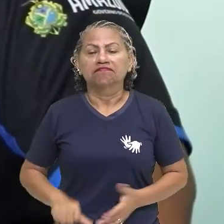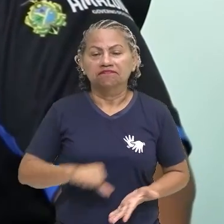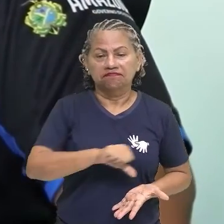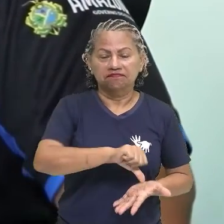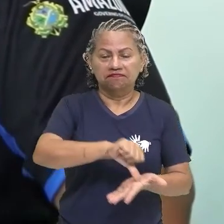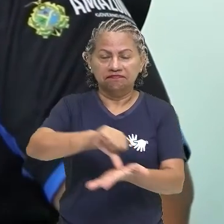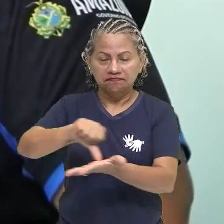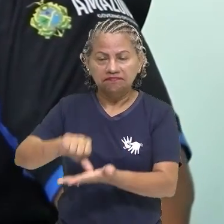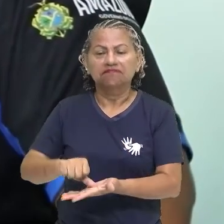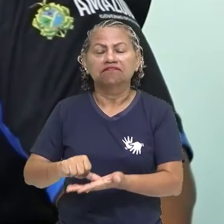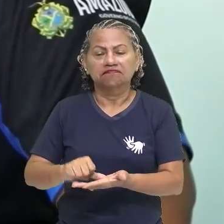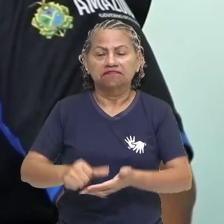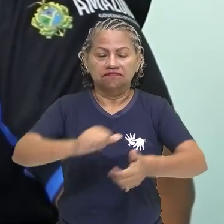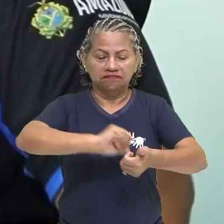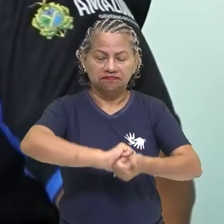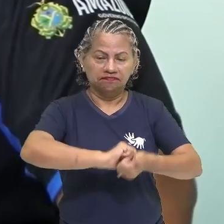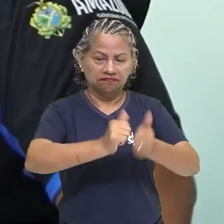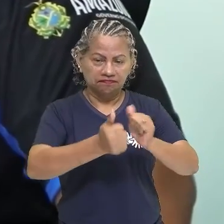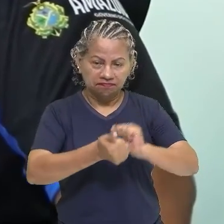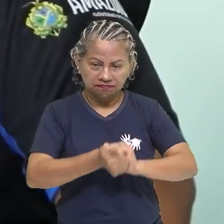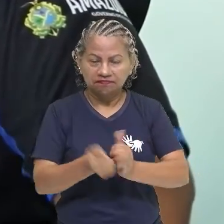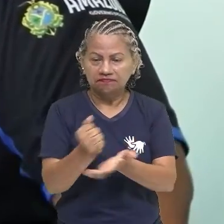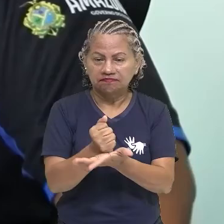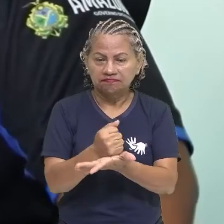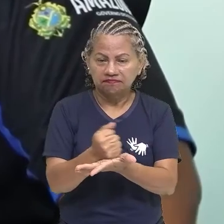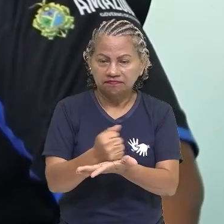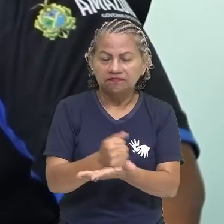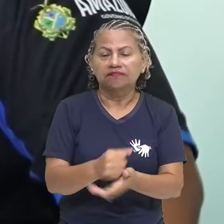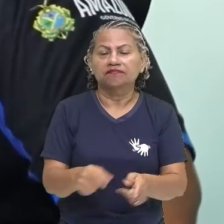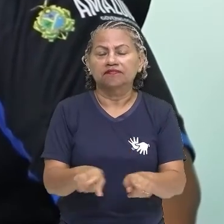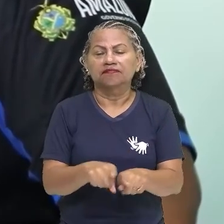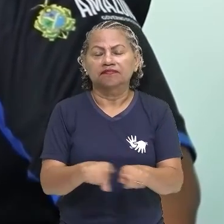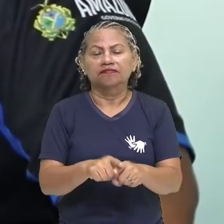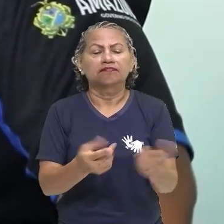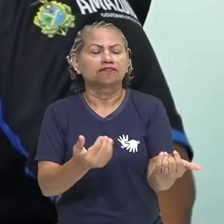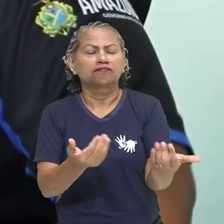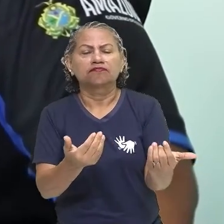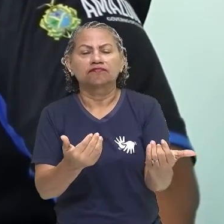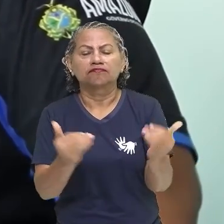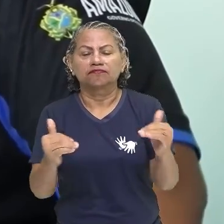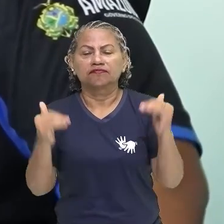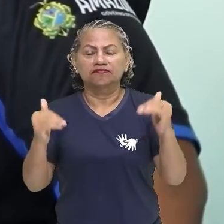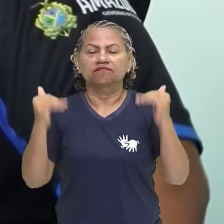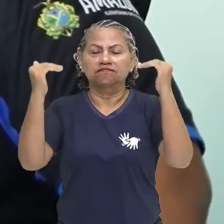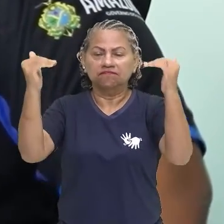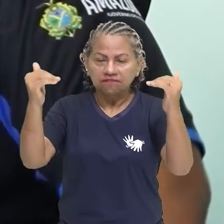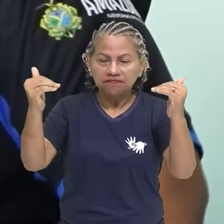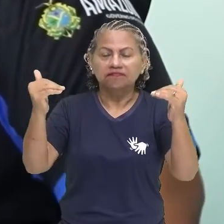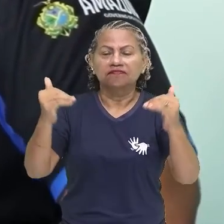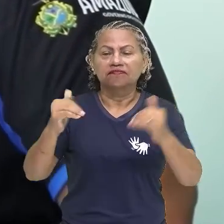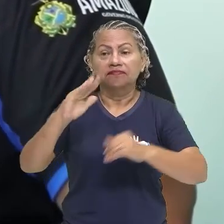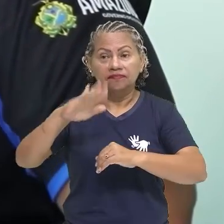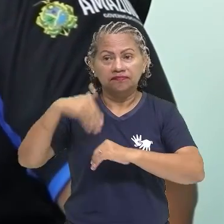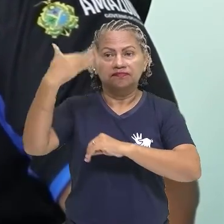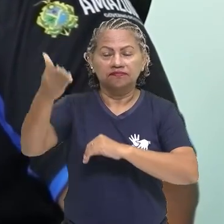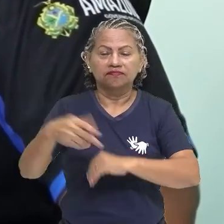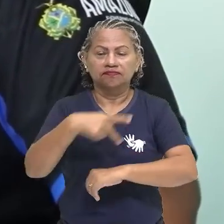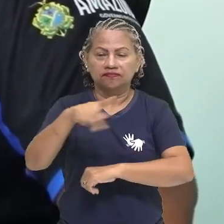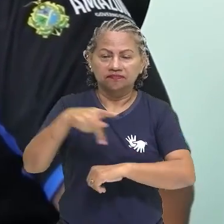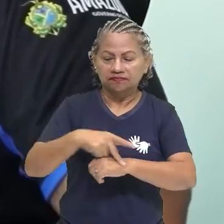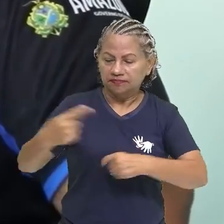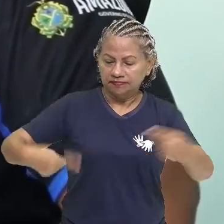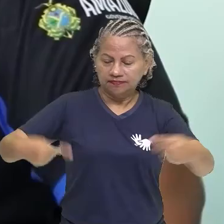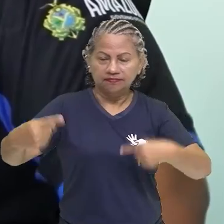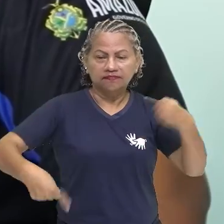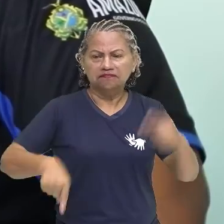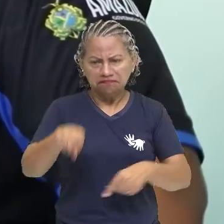de esportes. A gente quer exportar vários jogadores aí para fora, a gente já está fazendo isso. Então você pode